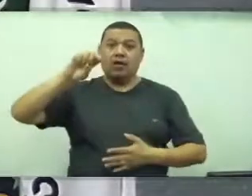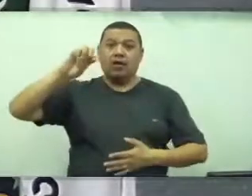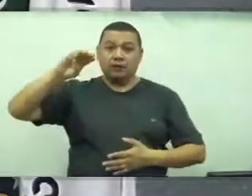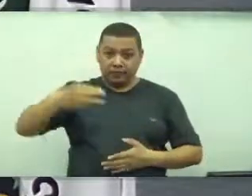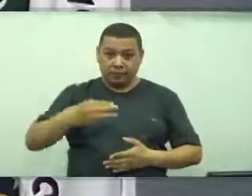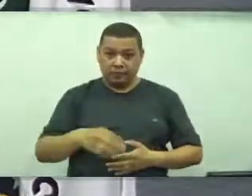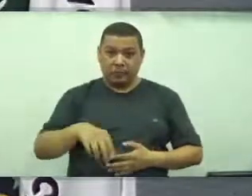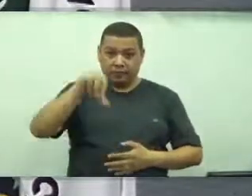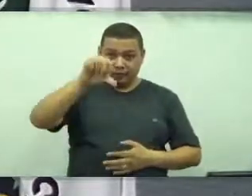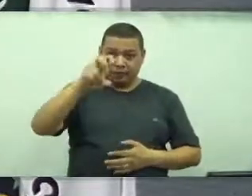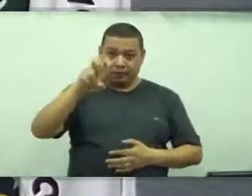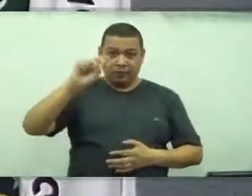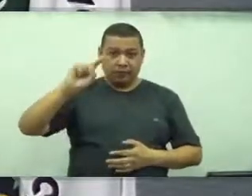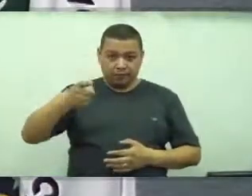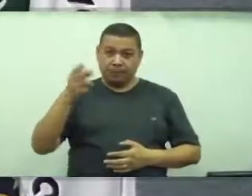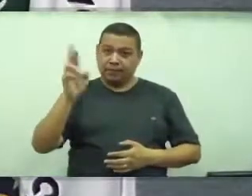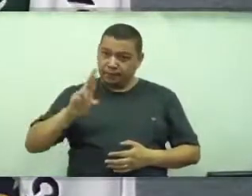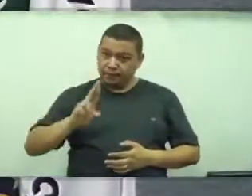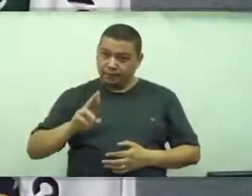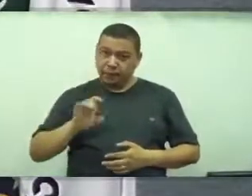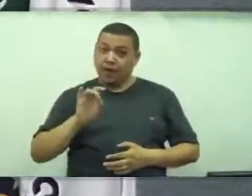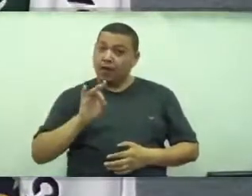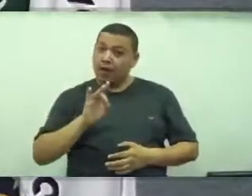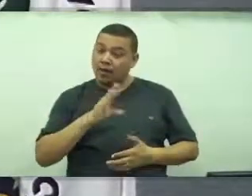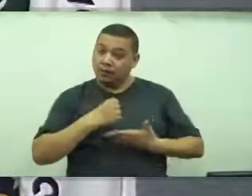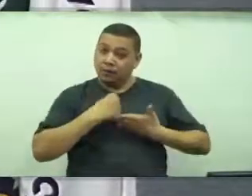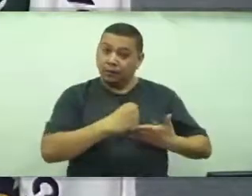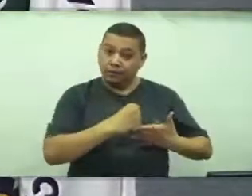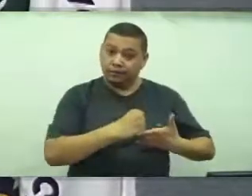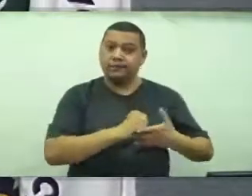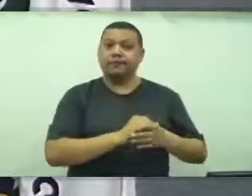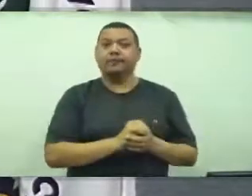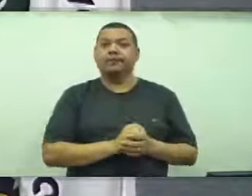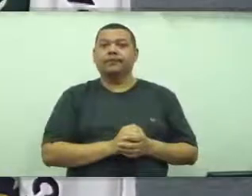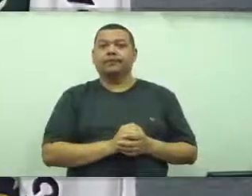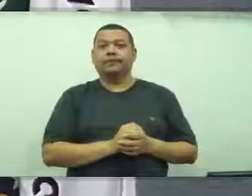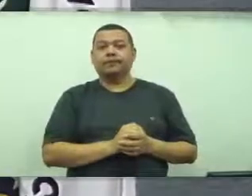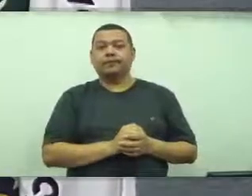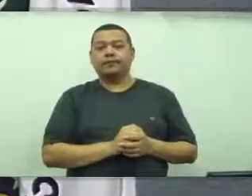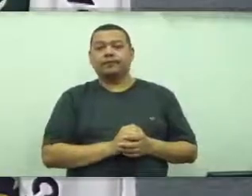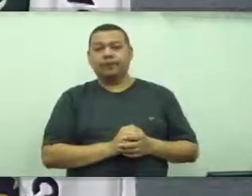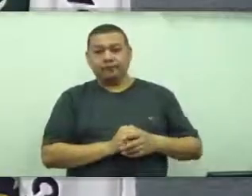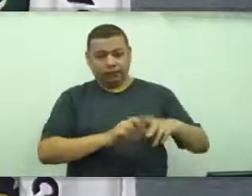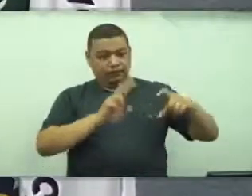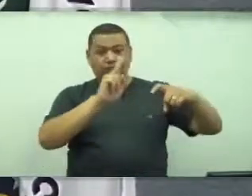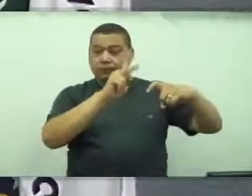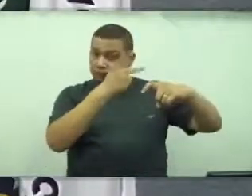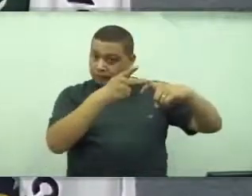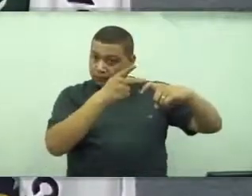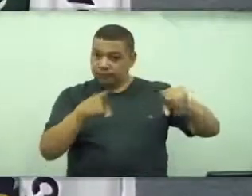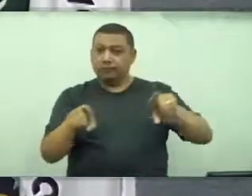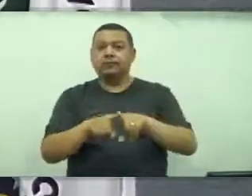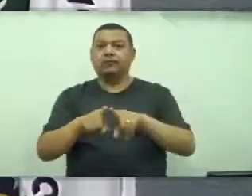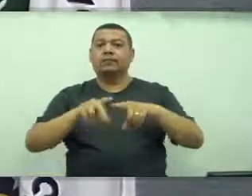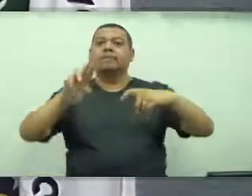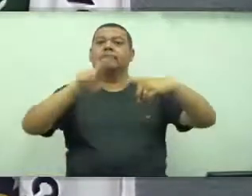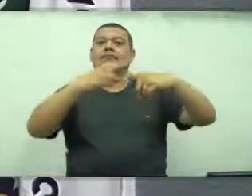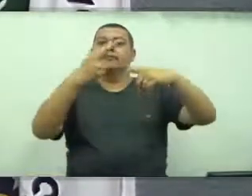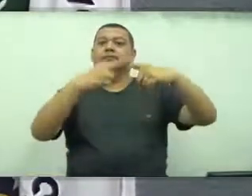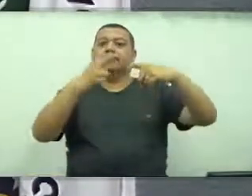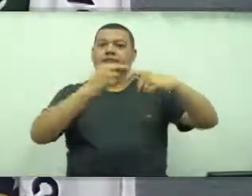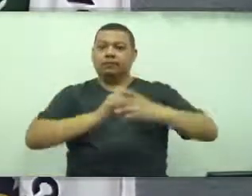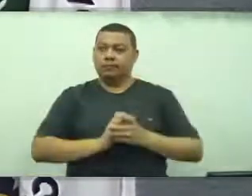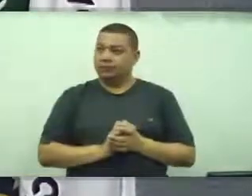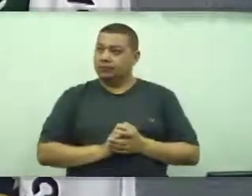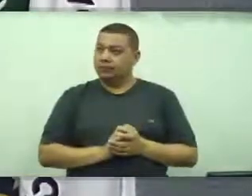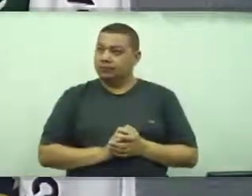R$ 9.650.000 só nesses dois hospitais municipal de Cacoal, o Hospital Euro e o Hospital Regional. E